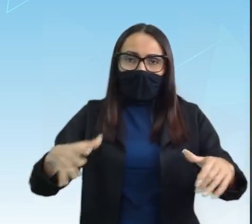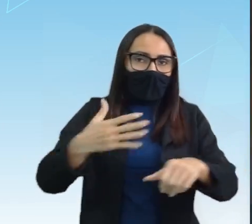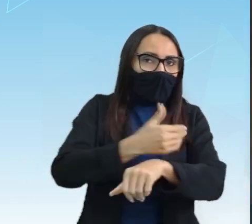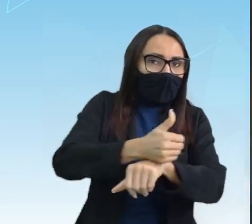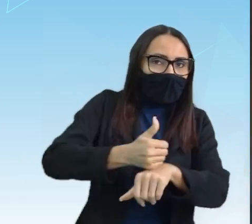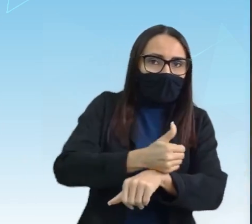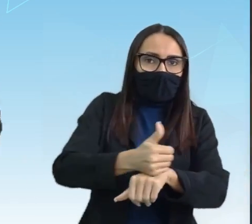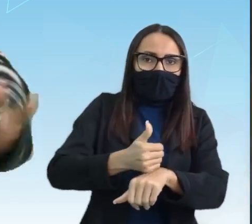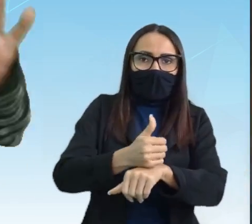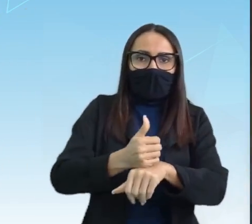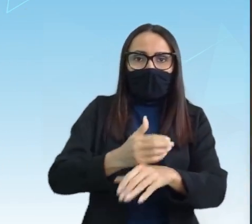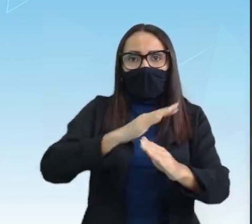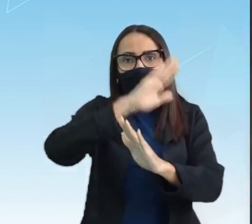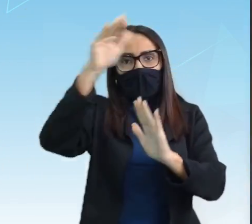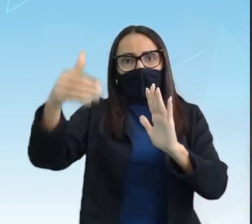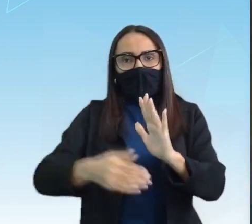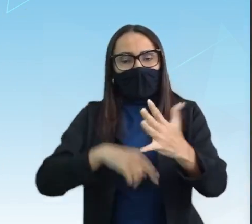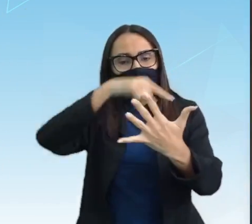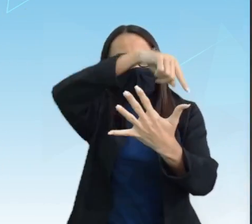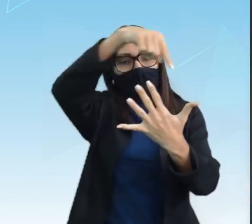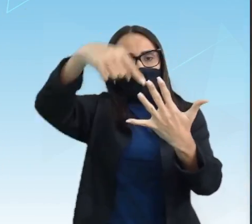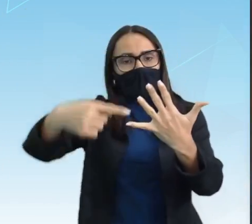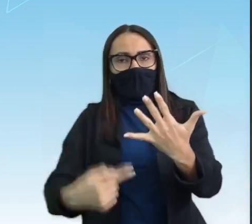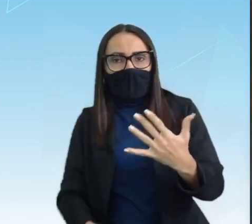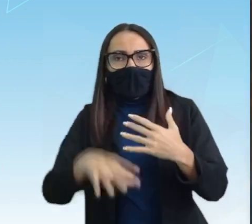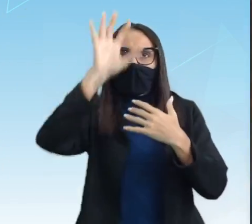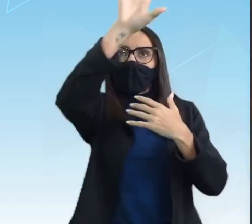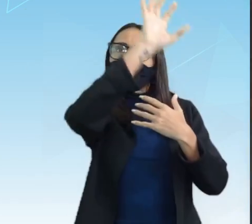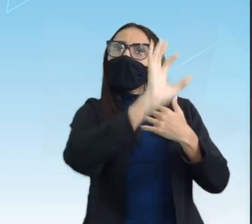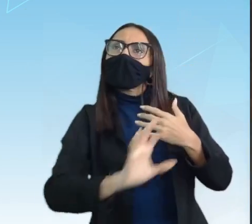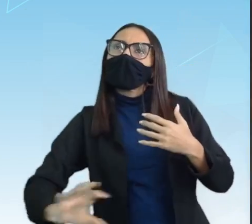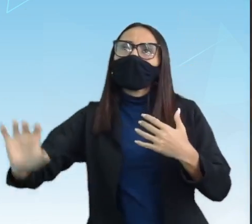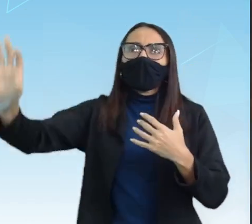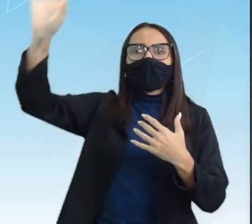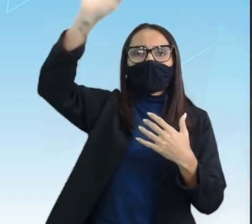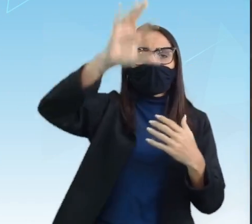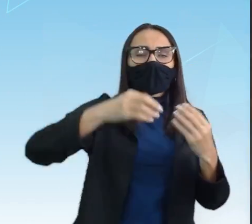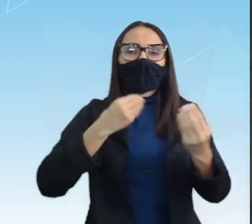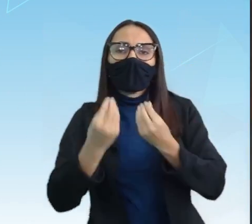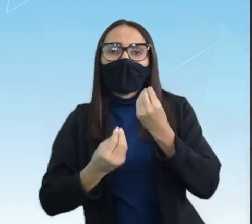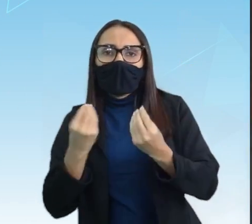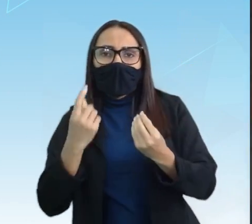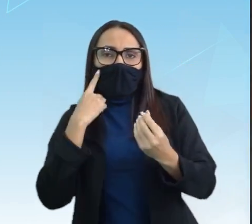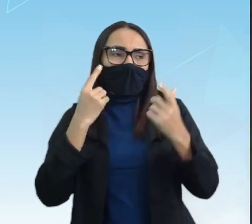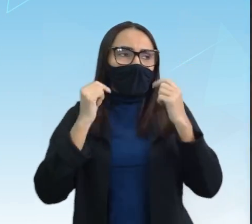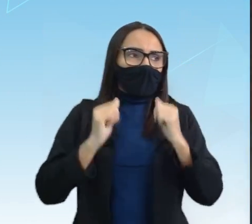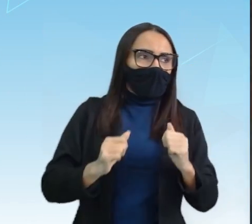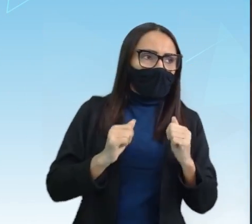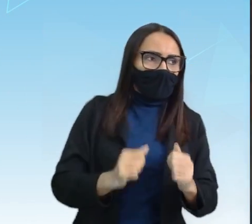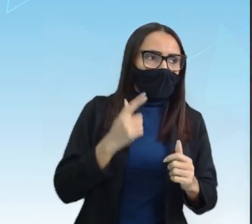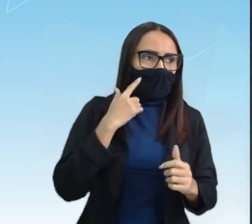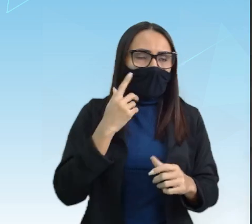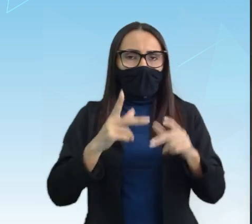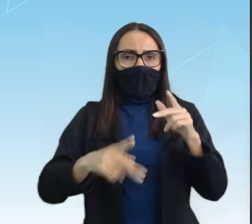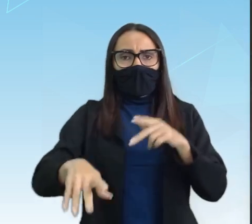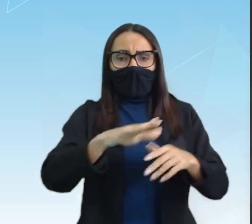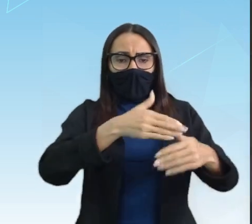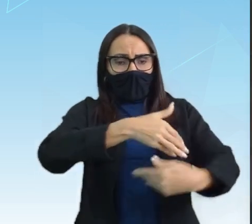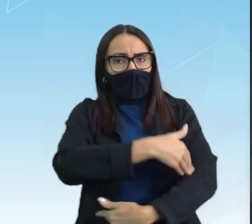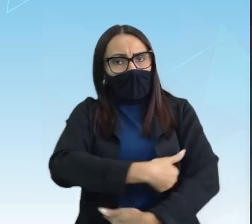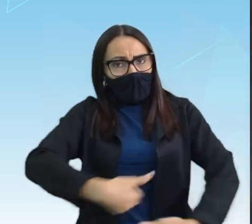igualitária para todas as 5 regiões. Porque, ora, como é que a gente pode estar numa grande população com